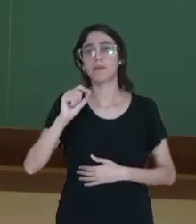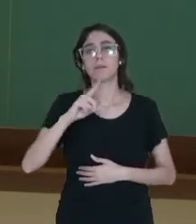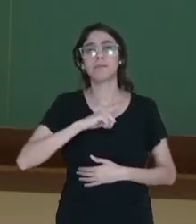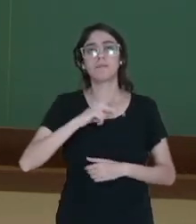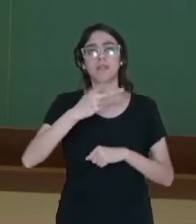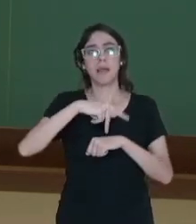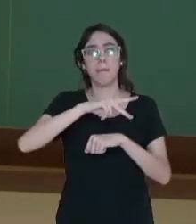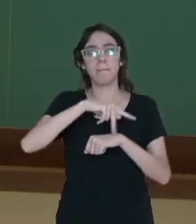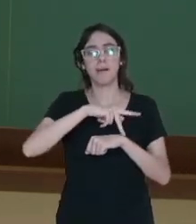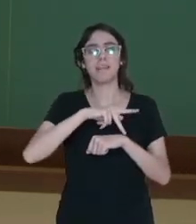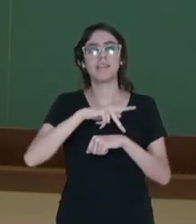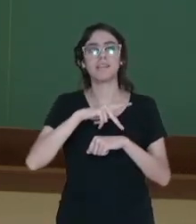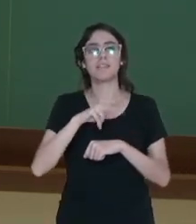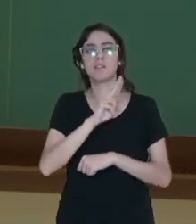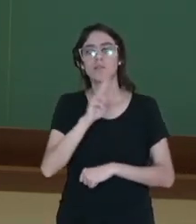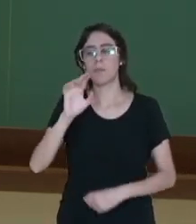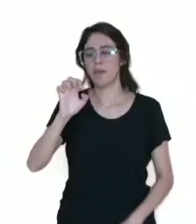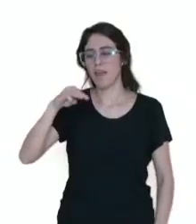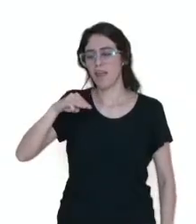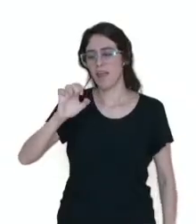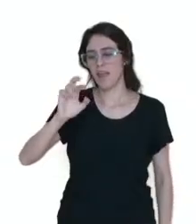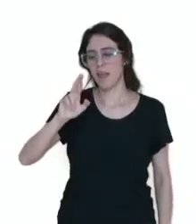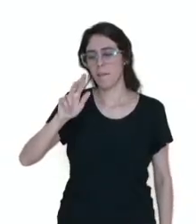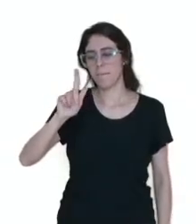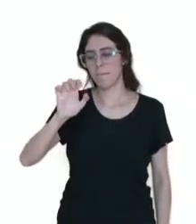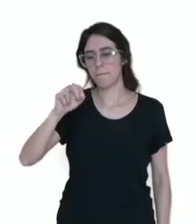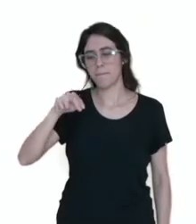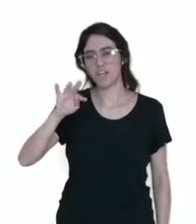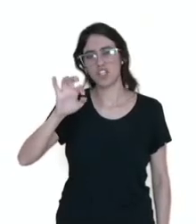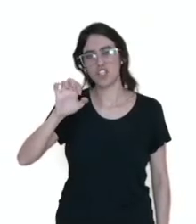de emergentes. O Brasil teve boas